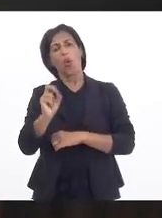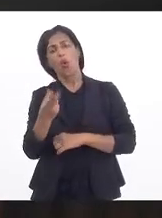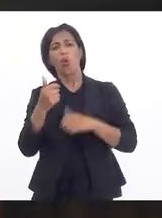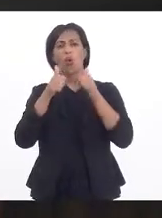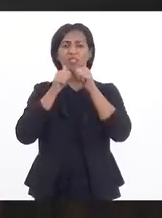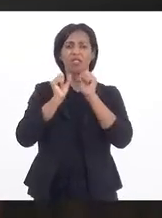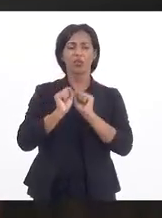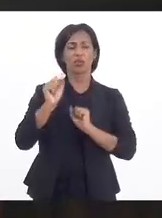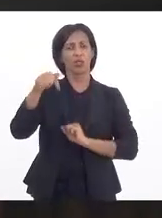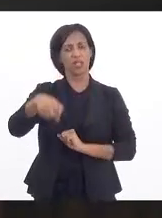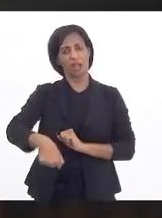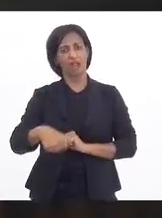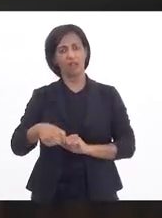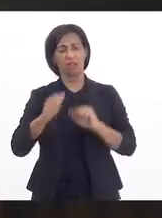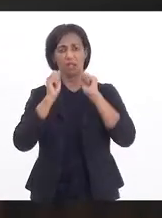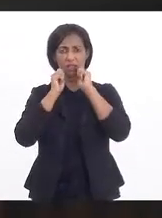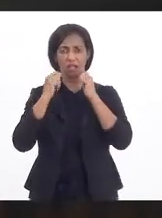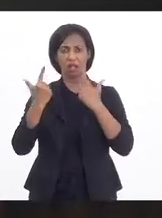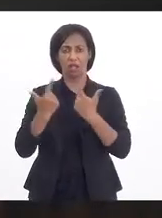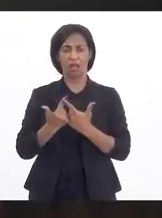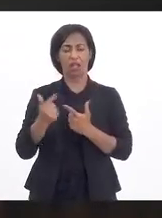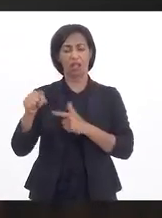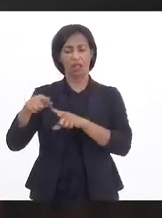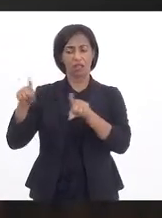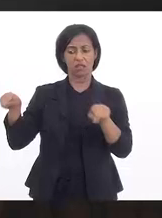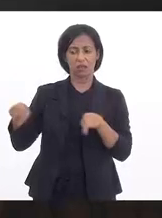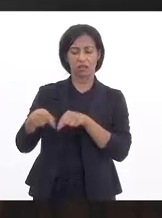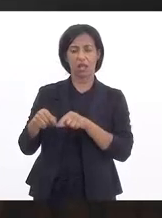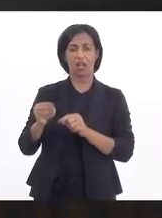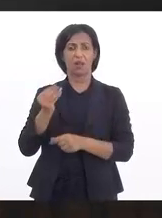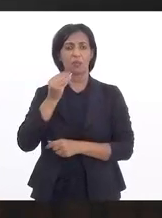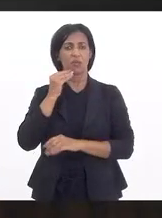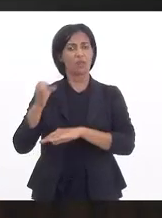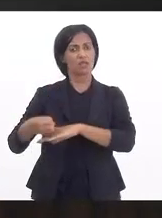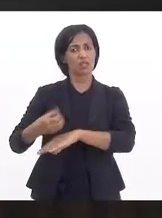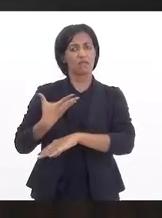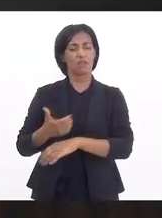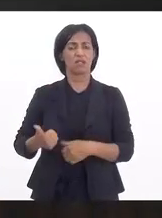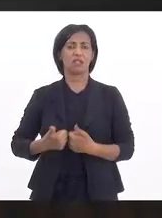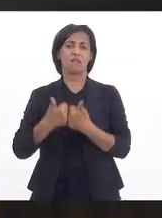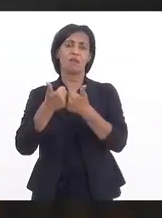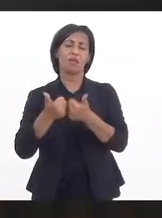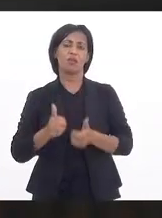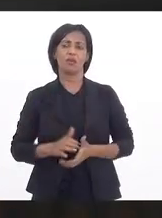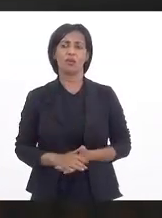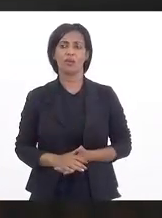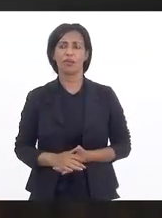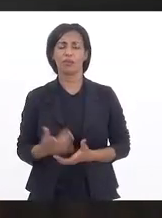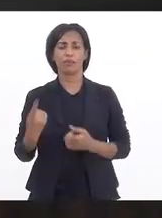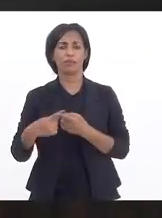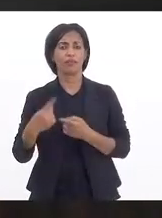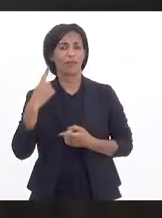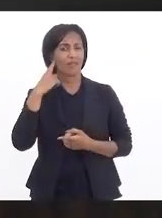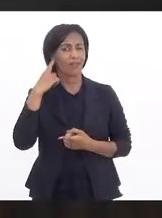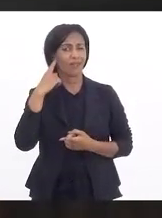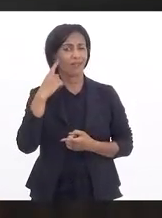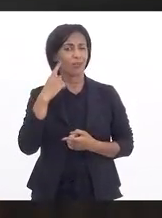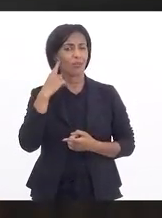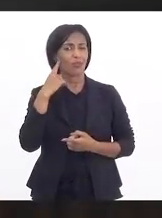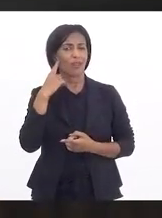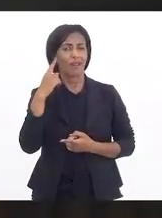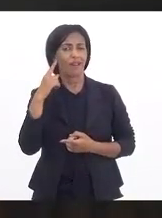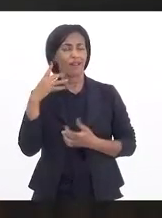Assessoria aqui do gabinete pudesse enviar seria melhor porque não tá muito